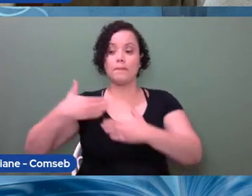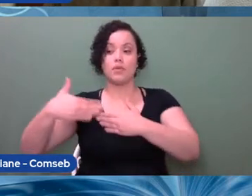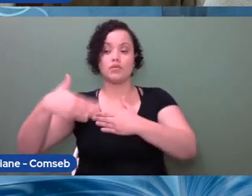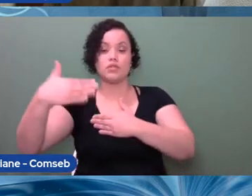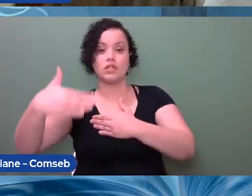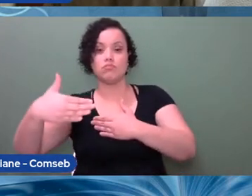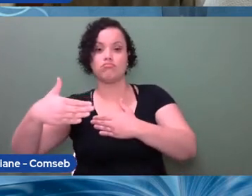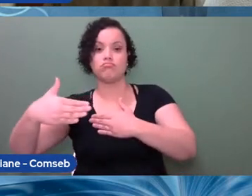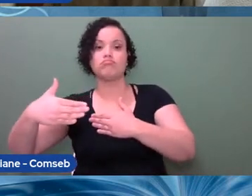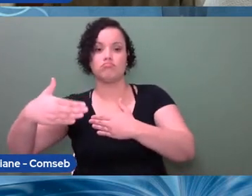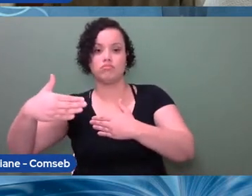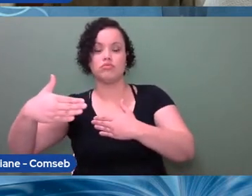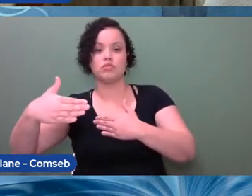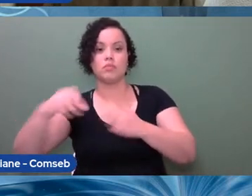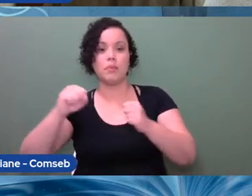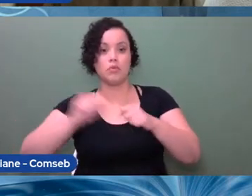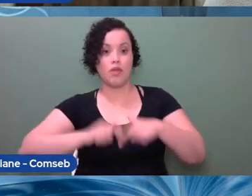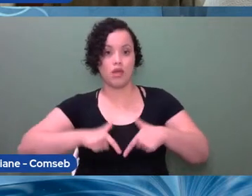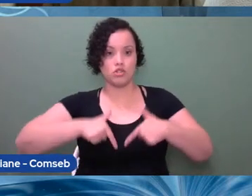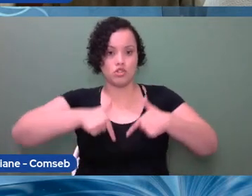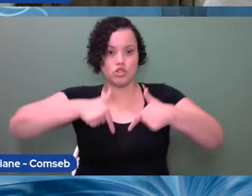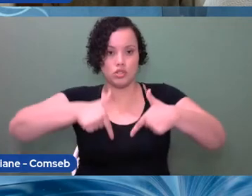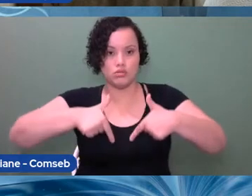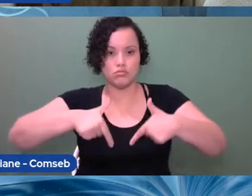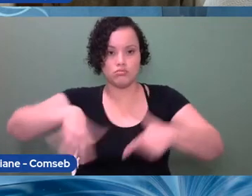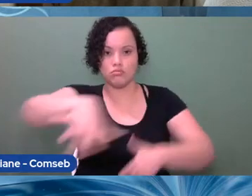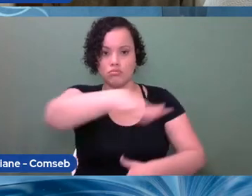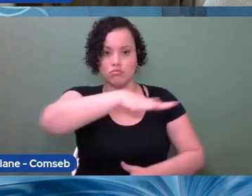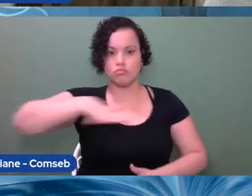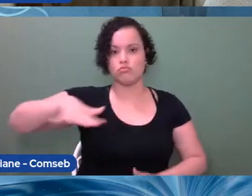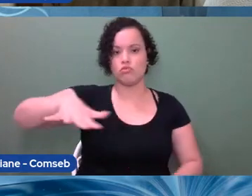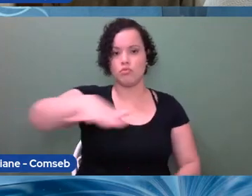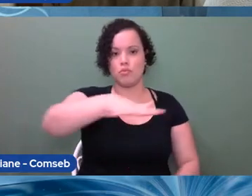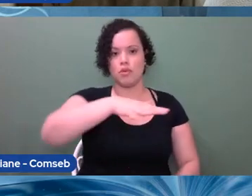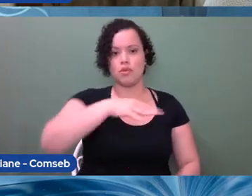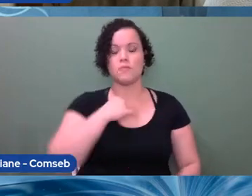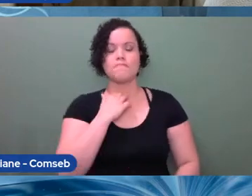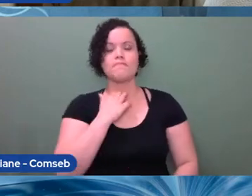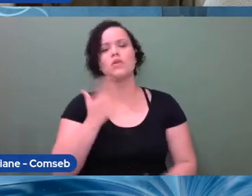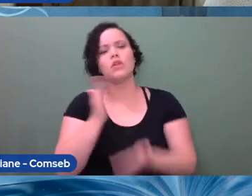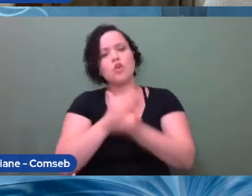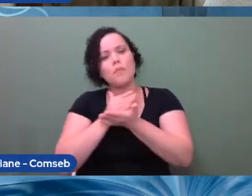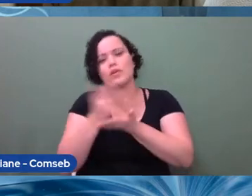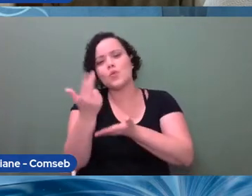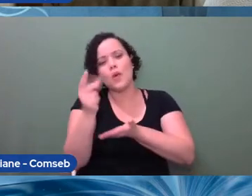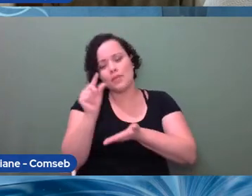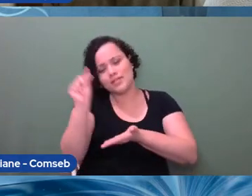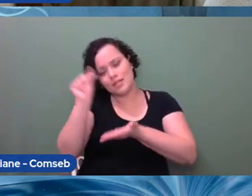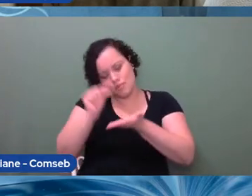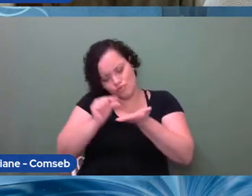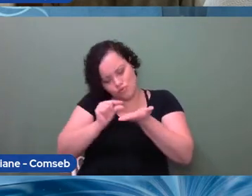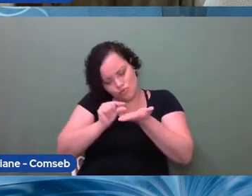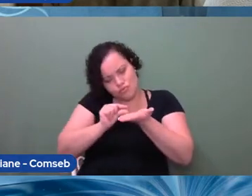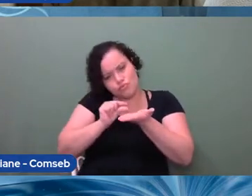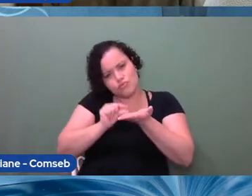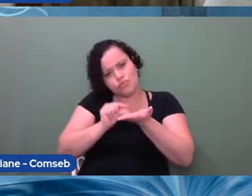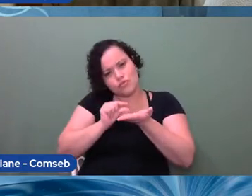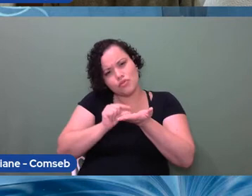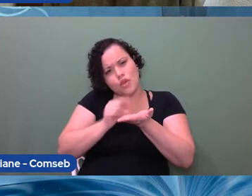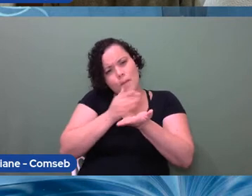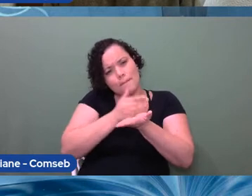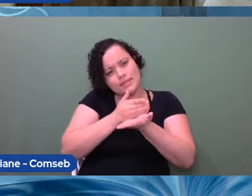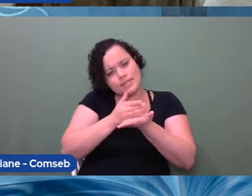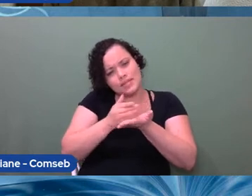meio. Então, ele começa lá como uma sementinha, o princípio material se associa ao